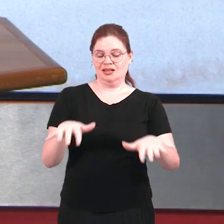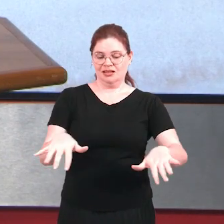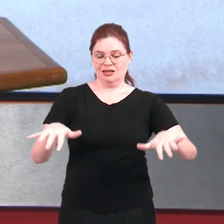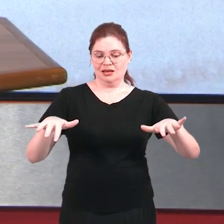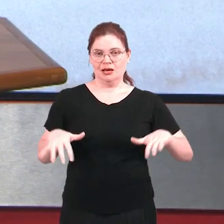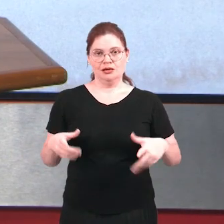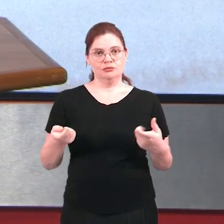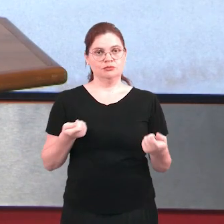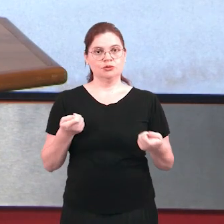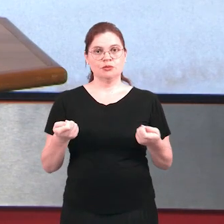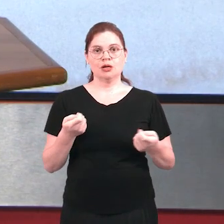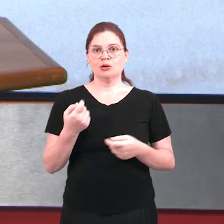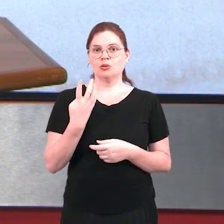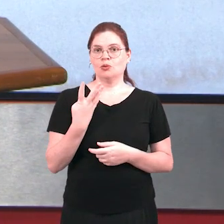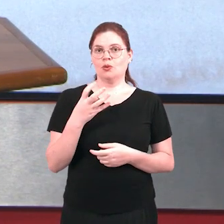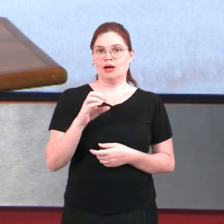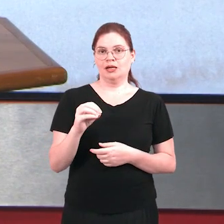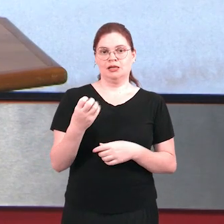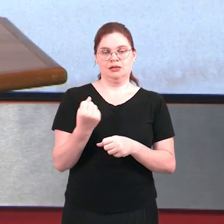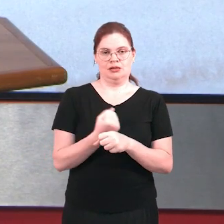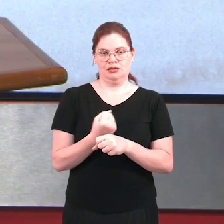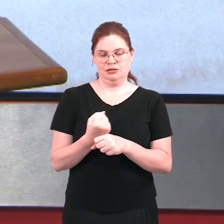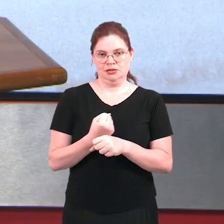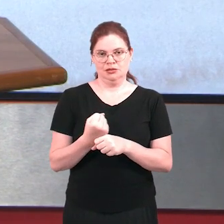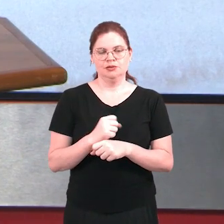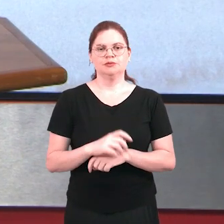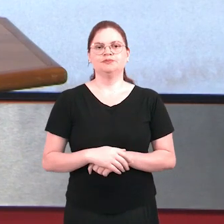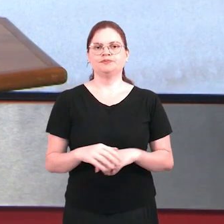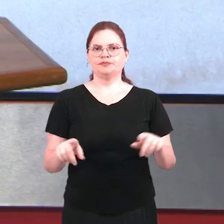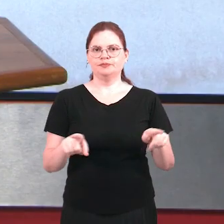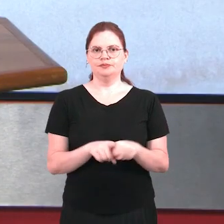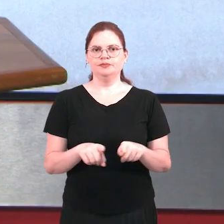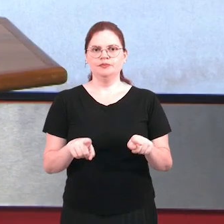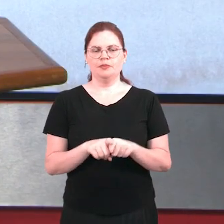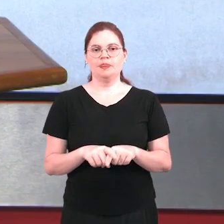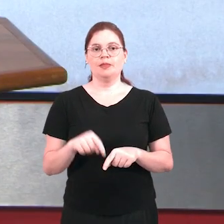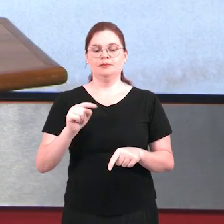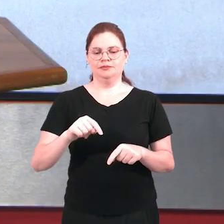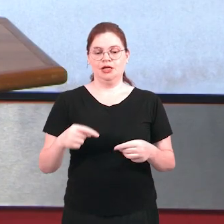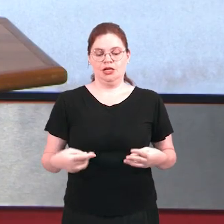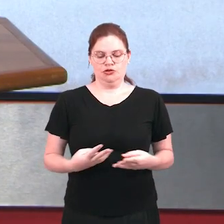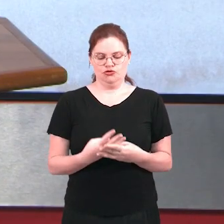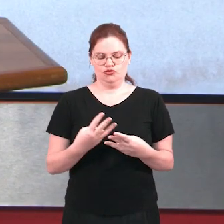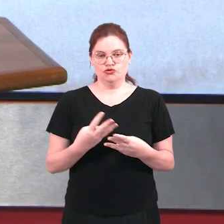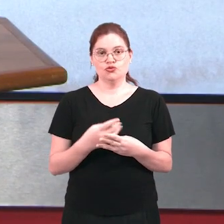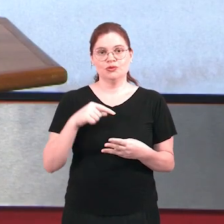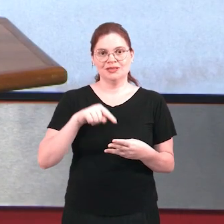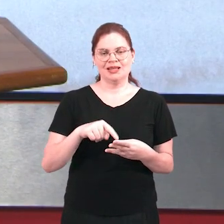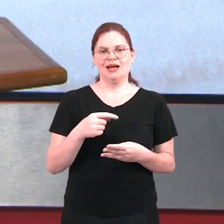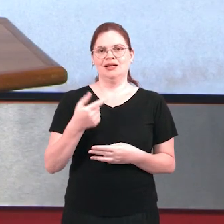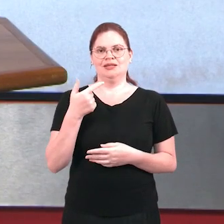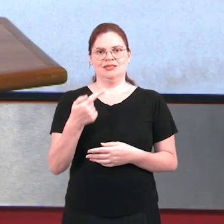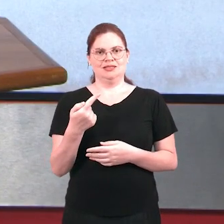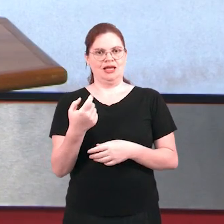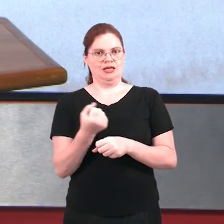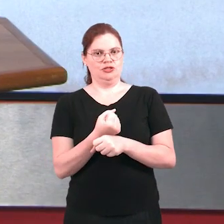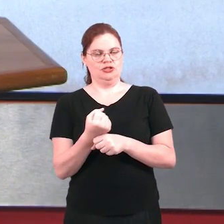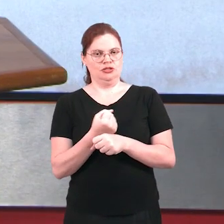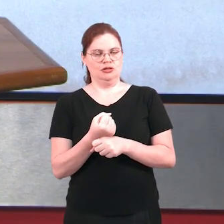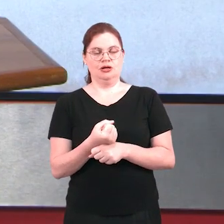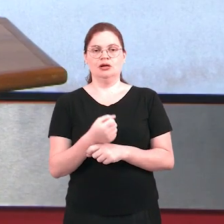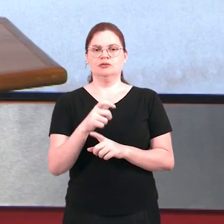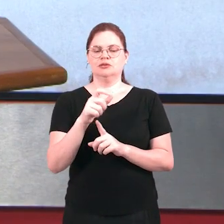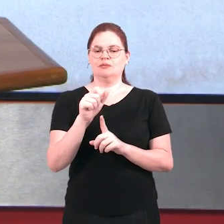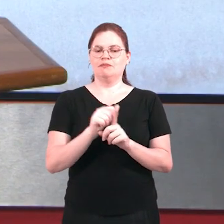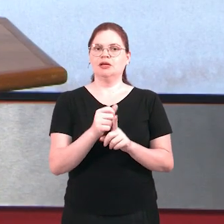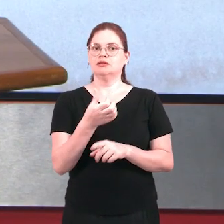reinou. Em Hebrom, reinou sobre Judá 7 anos e 6 meses.